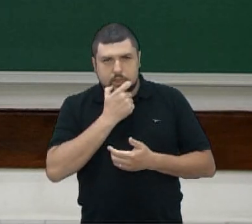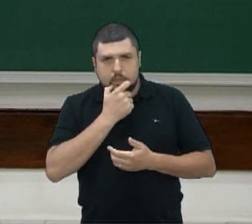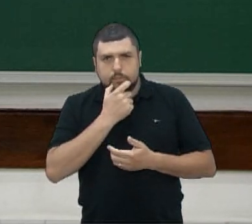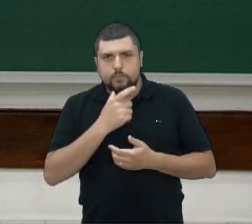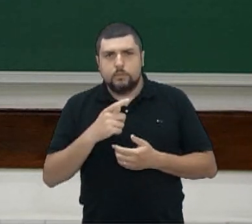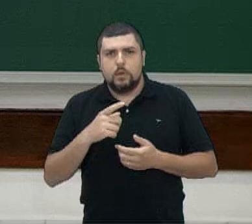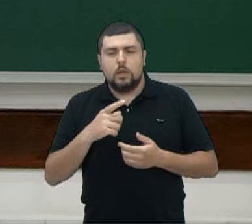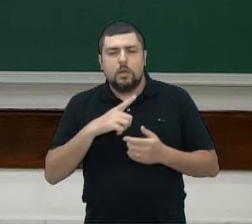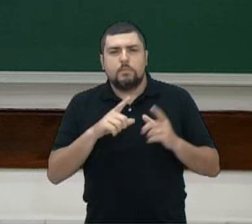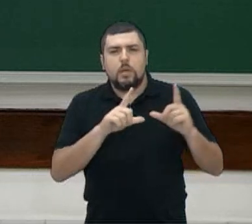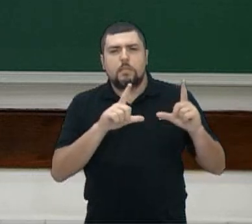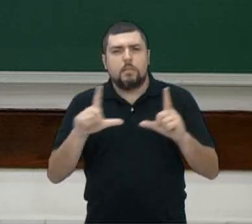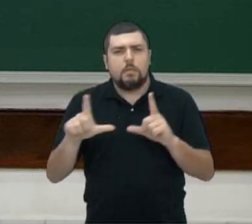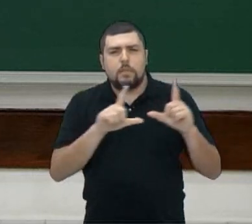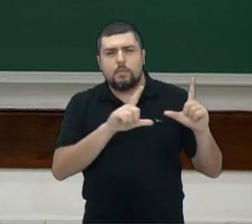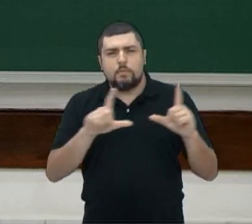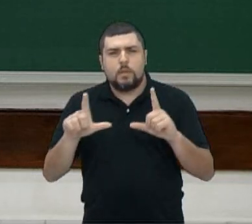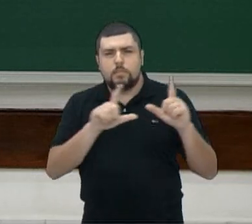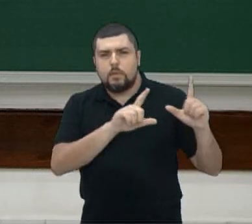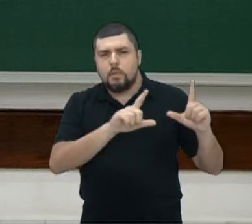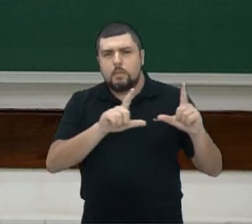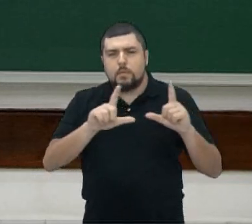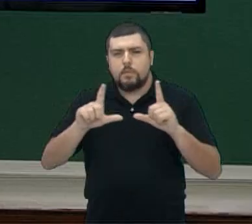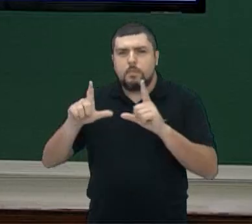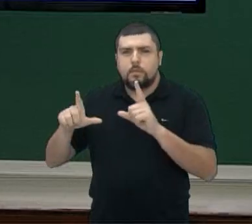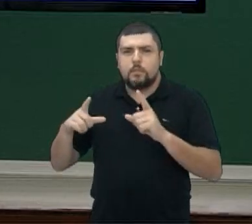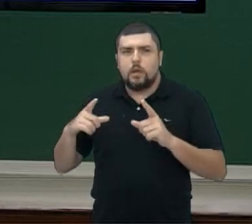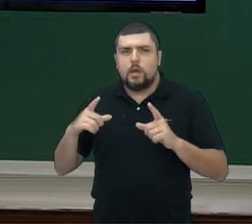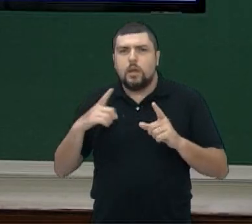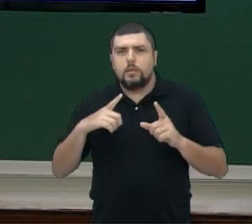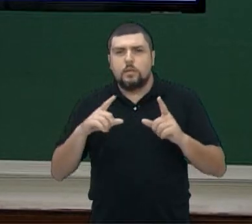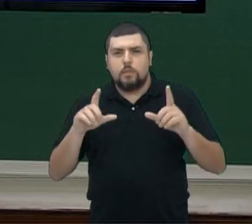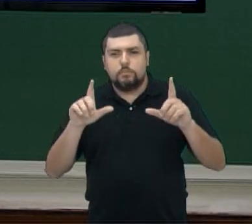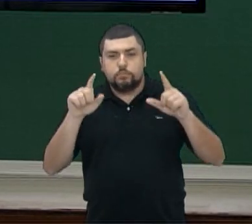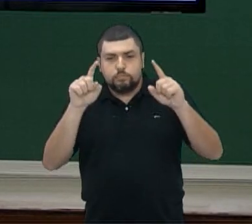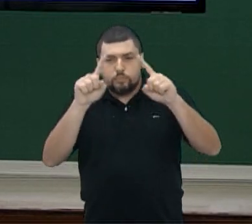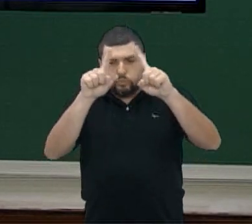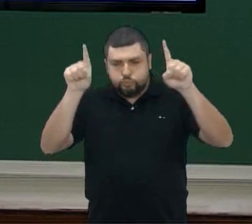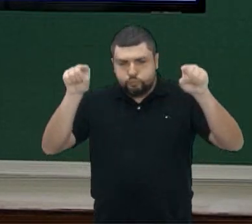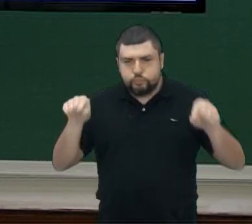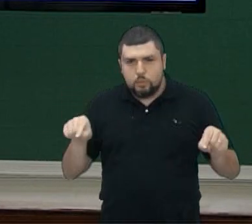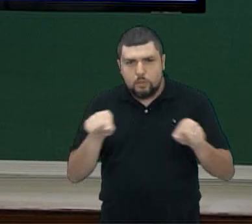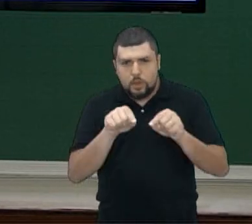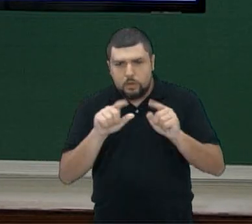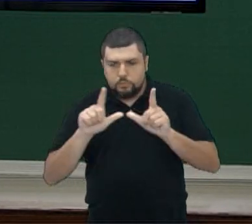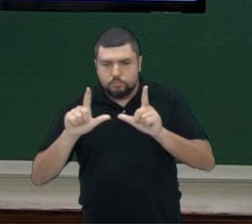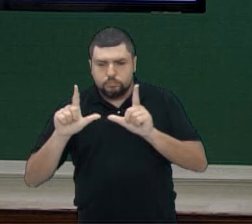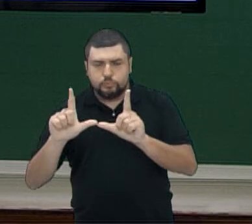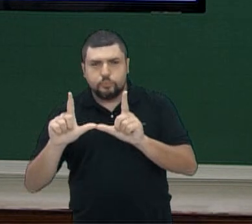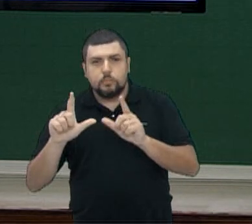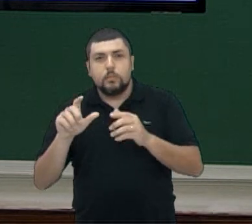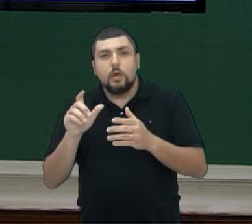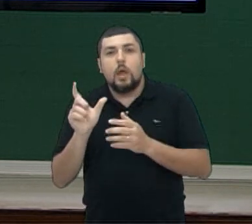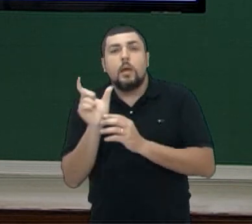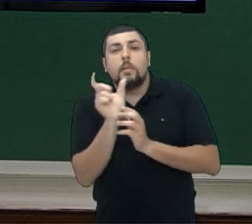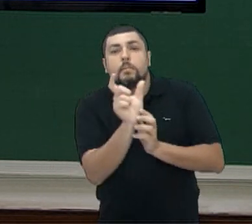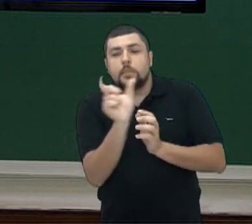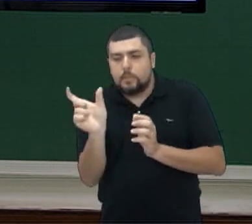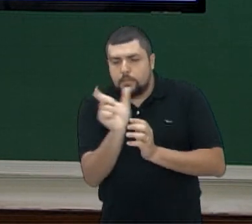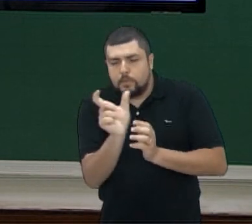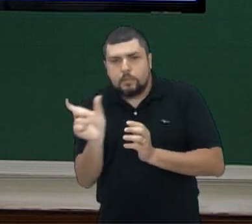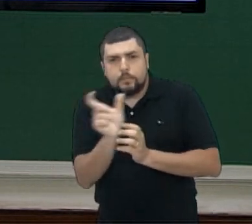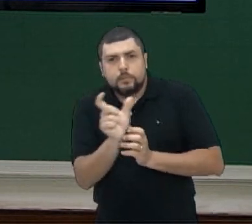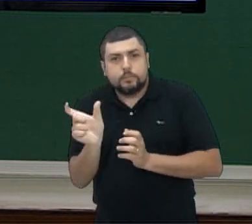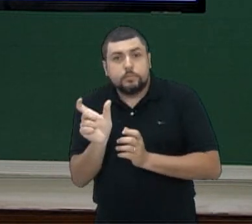irão reparar que eu coloquei aqui um word bank. Algumas palavras que você pode utilizar para dar a sua